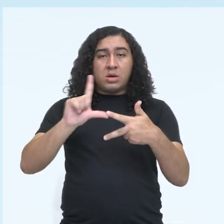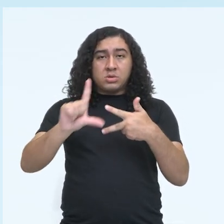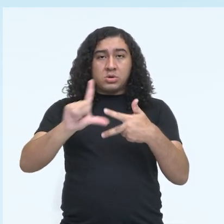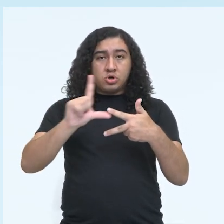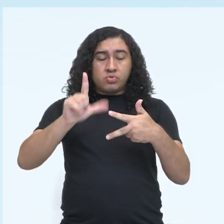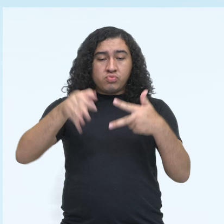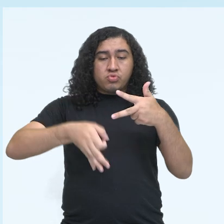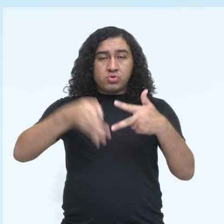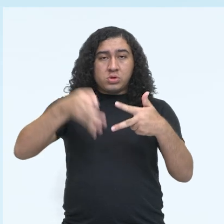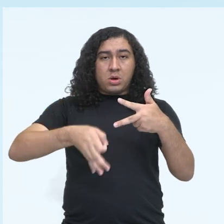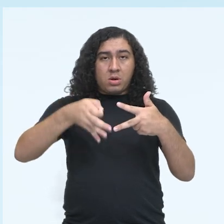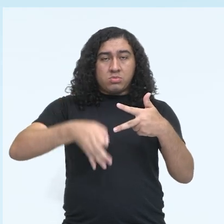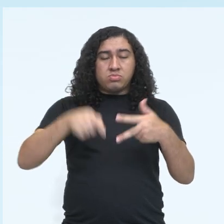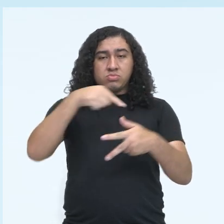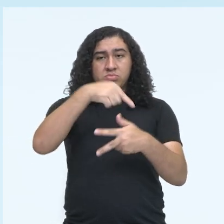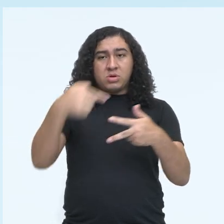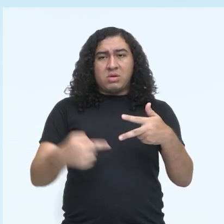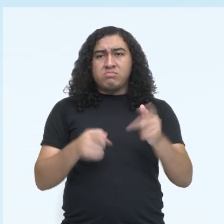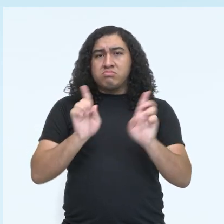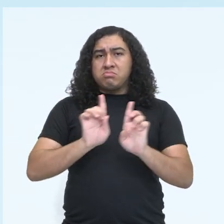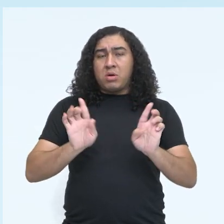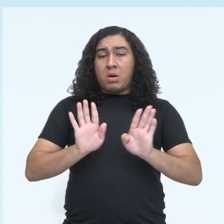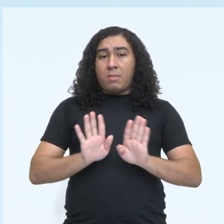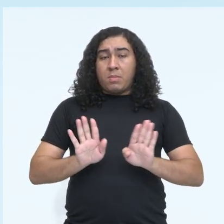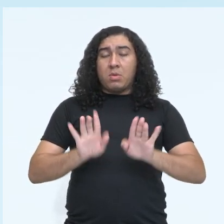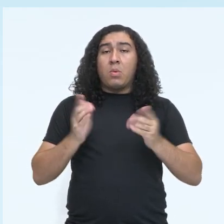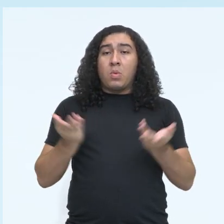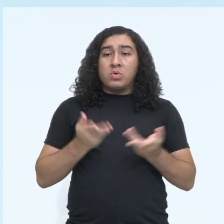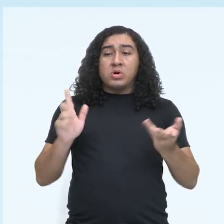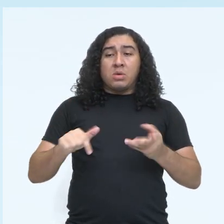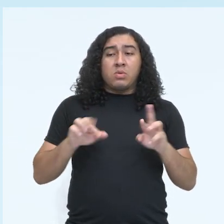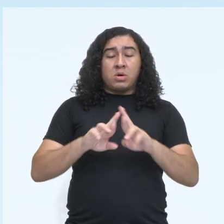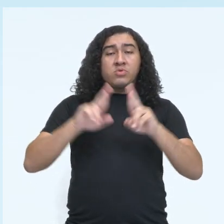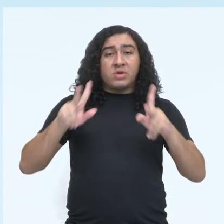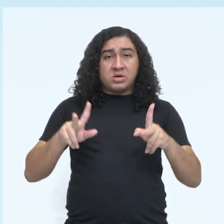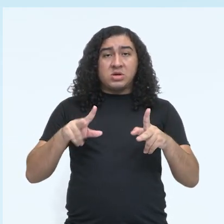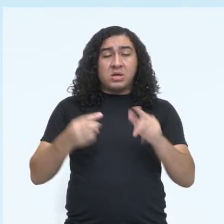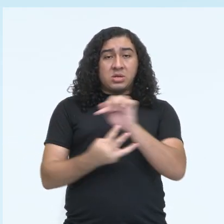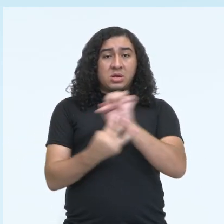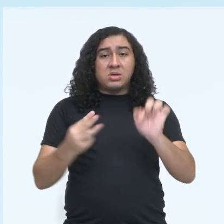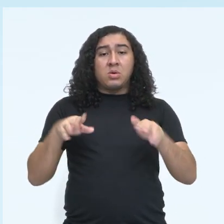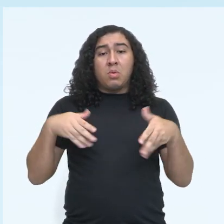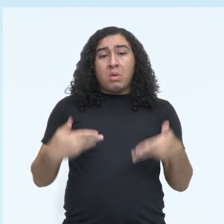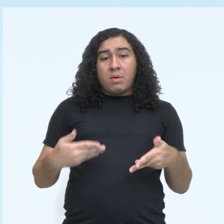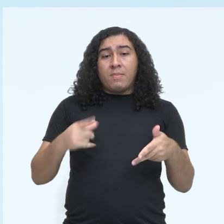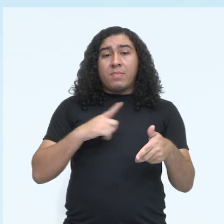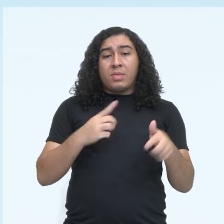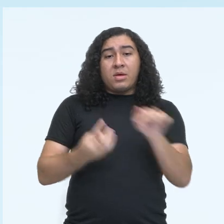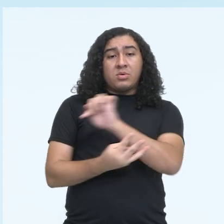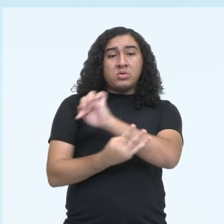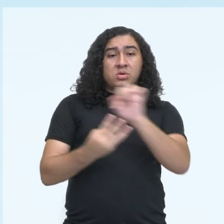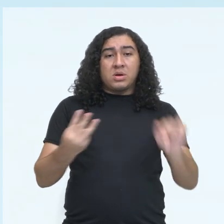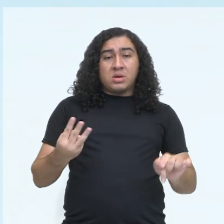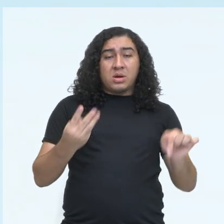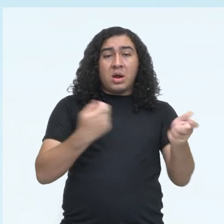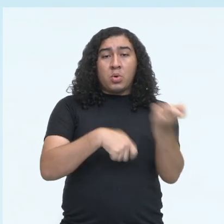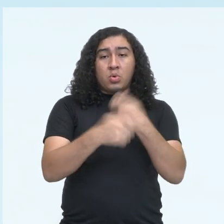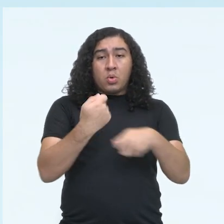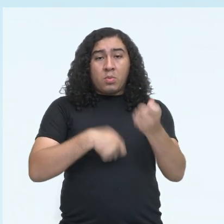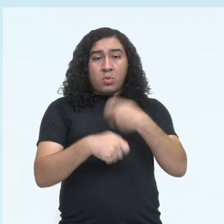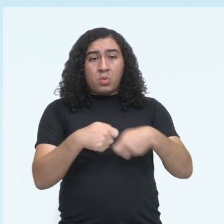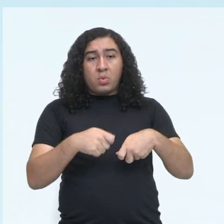e judiciário. Hoje, as nossas três formas de poder são os poderes